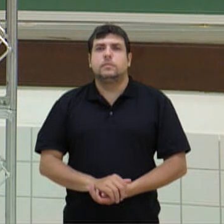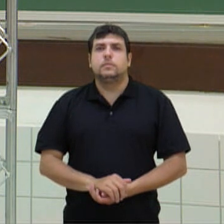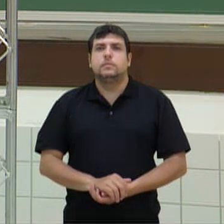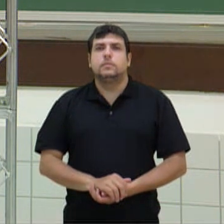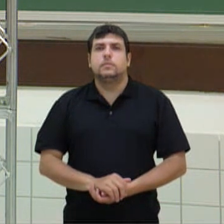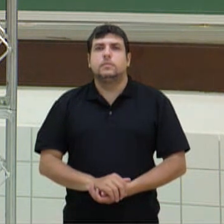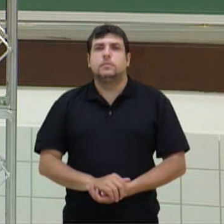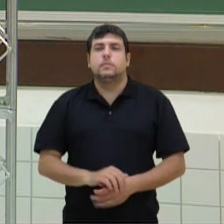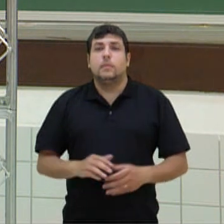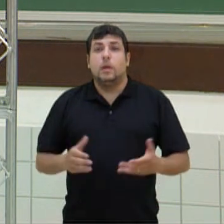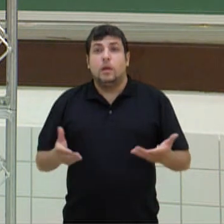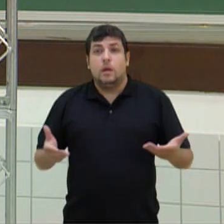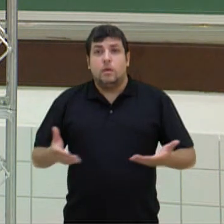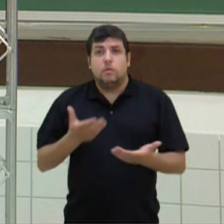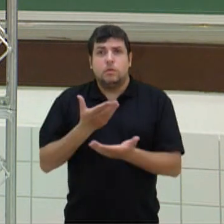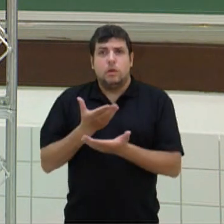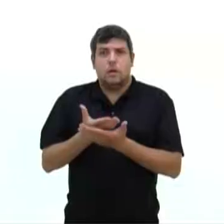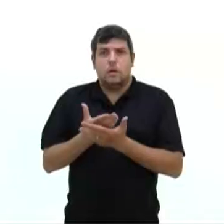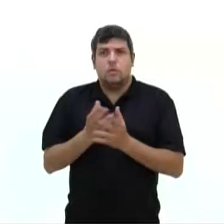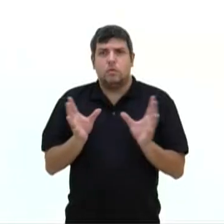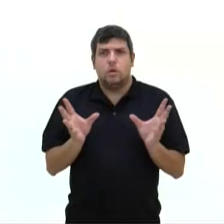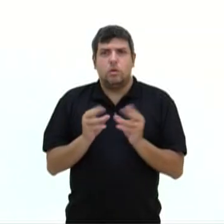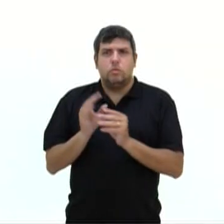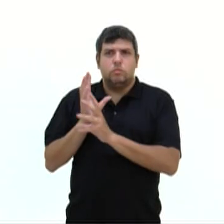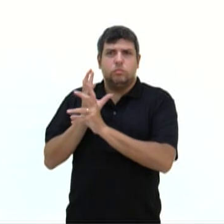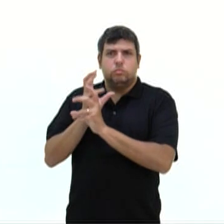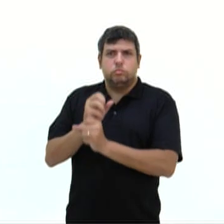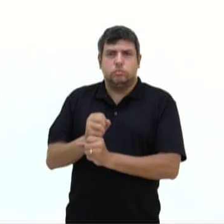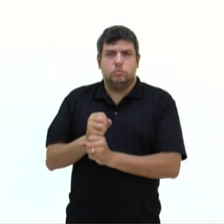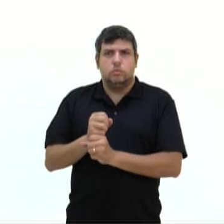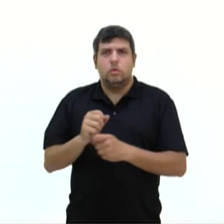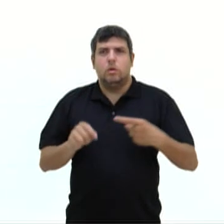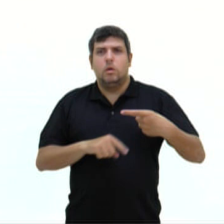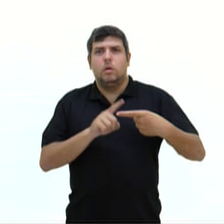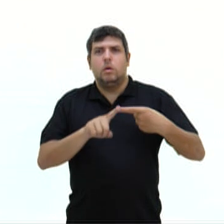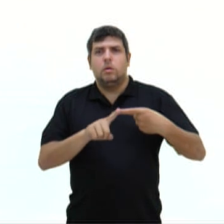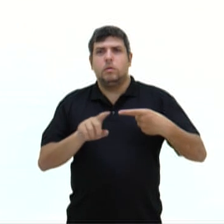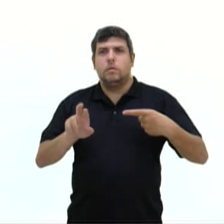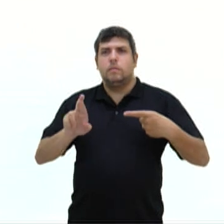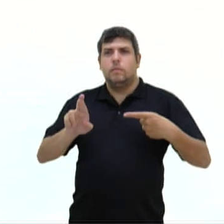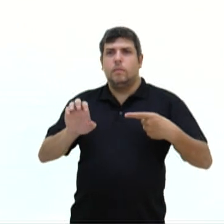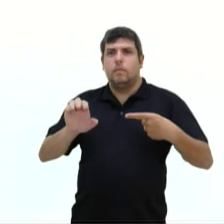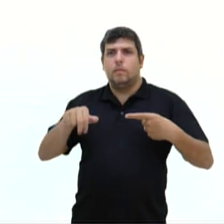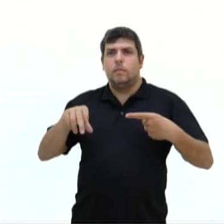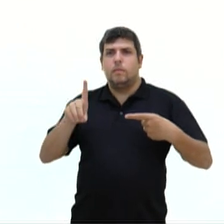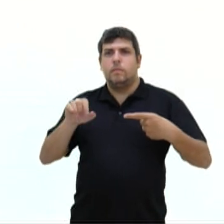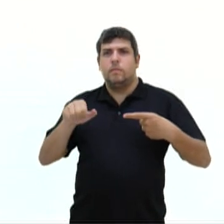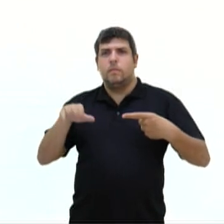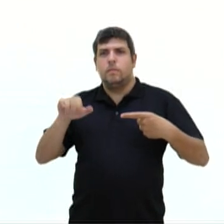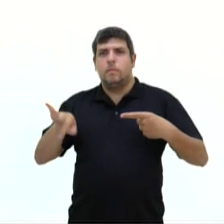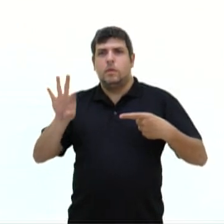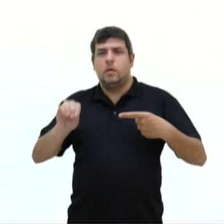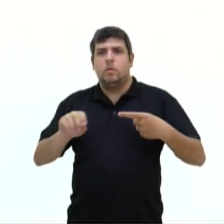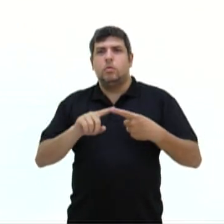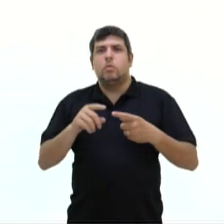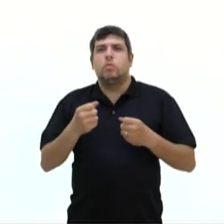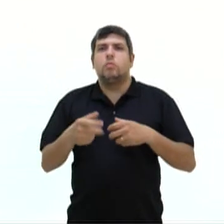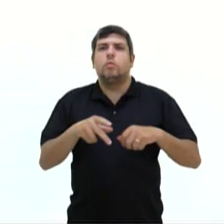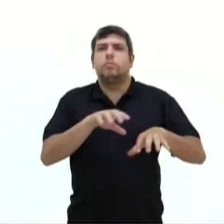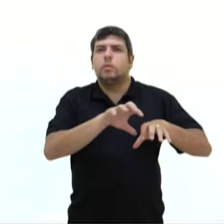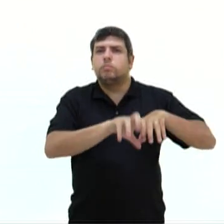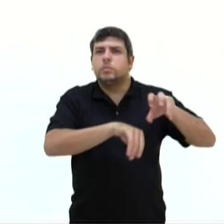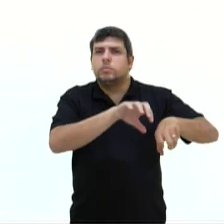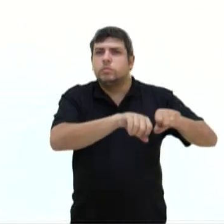Então, o resumo da nossa aula. Tá? Hoje nós falamos sobre rendimento, tá? Que é a quantidade de produto produzido em uma